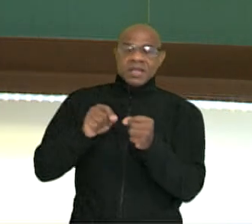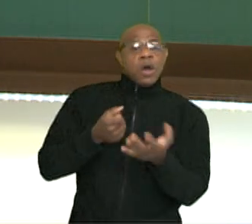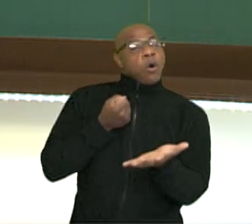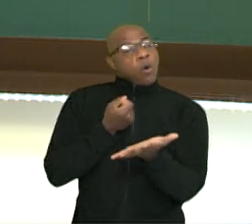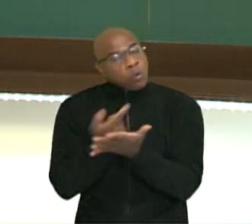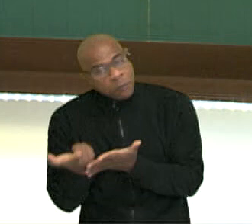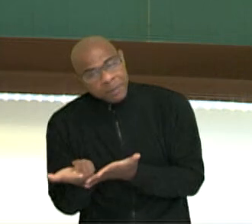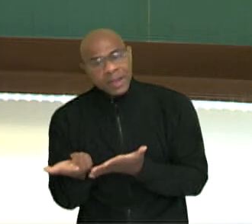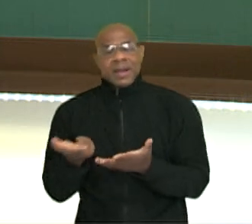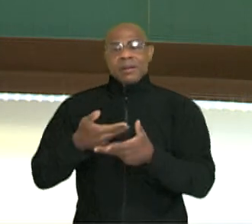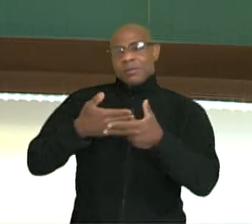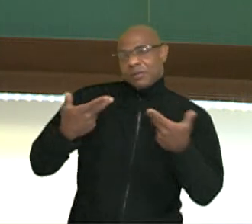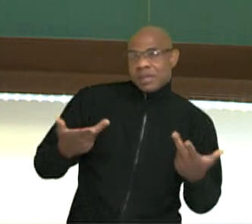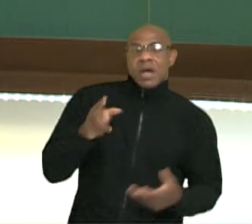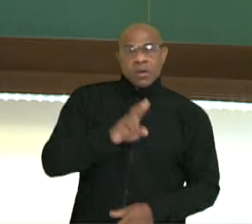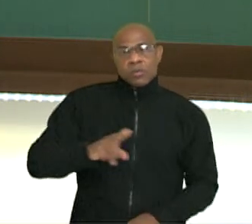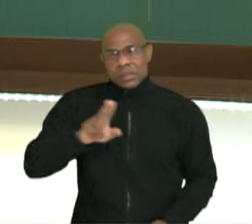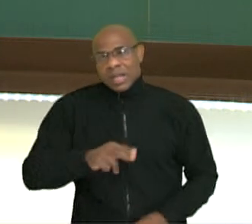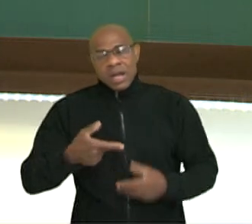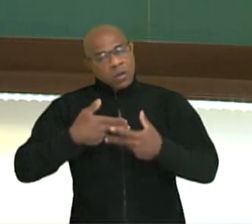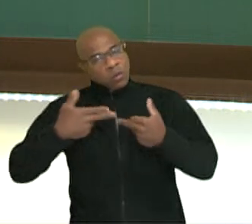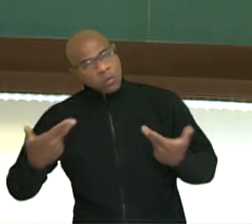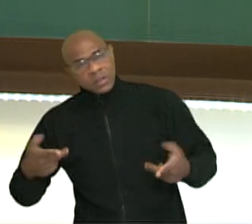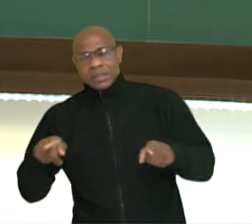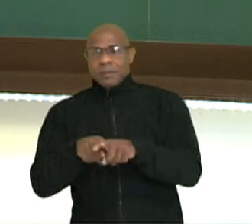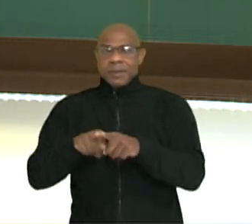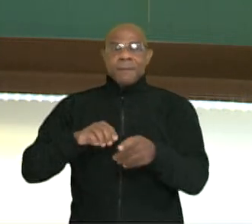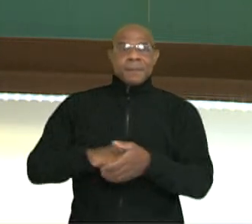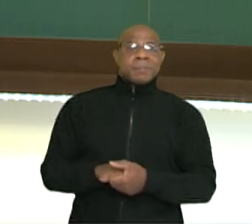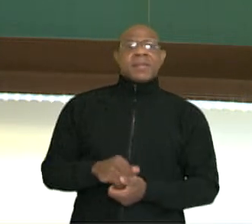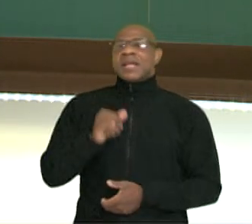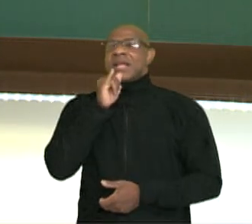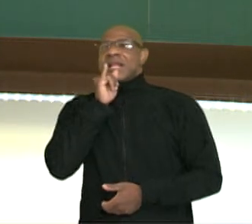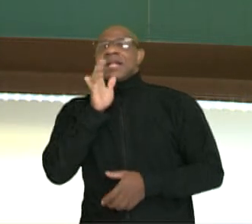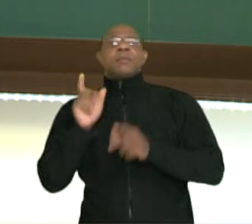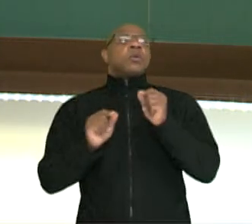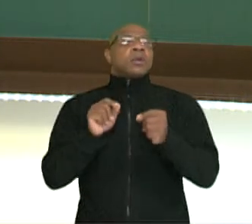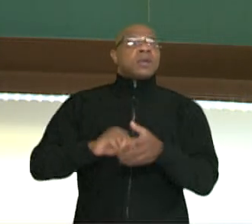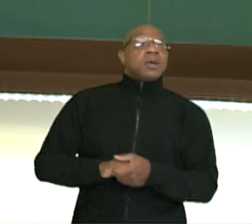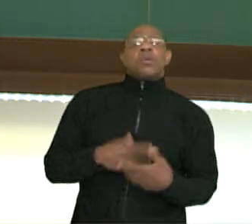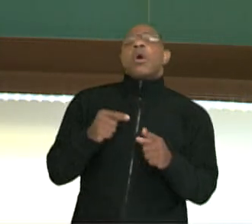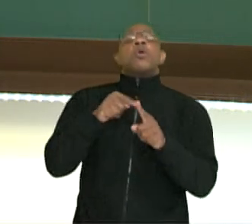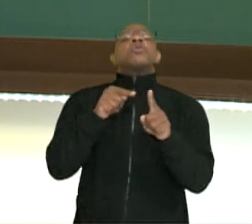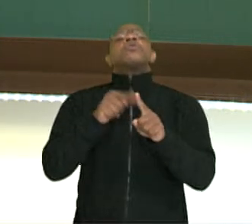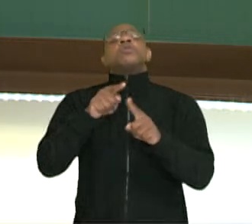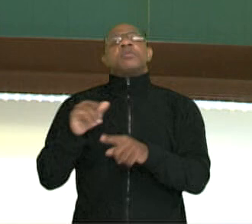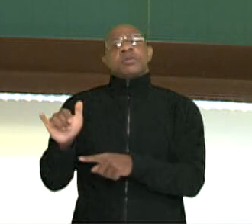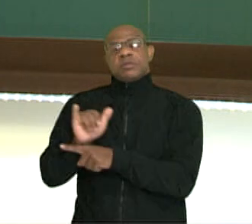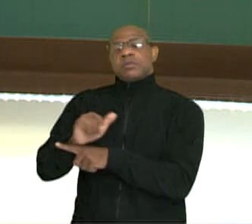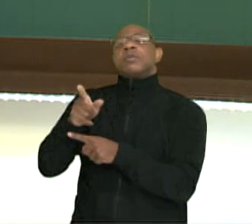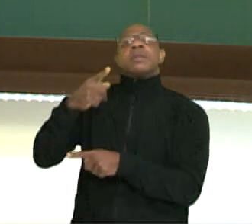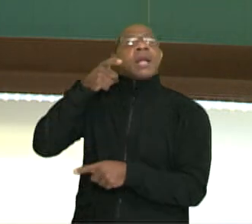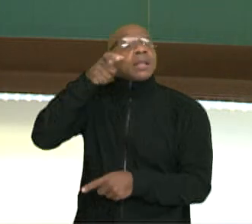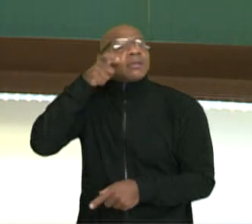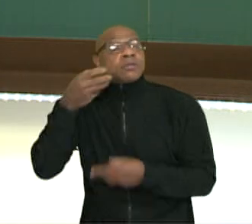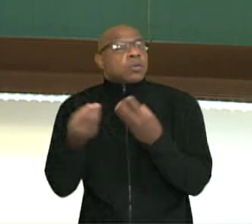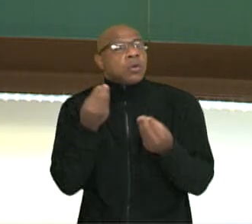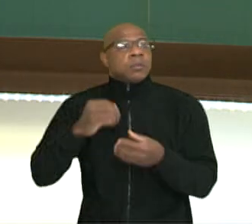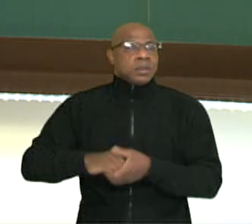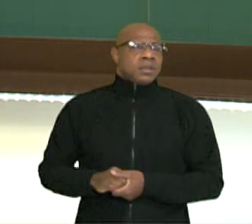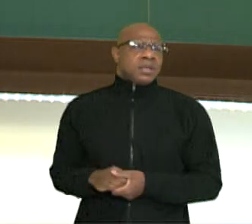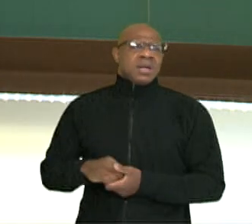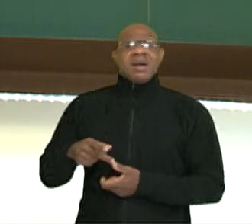comprar tal produto, a usar tal coisa. Então, cuidem sempre qual é o tipo do youtuber que vocês estão vendo. Ah, ele fala